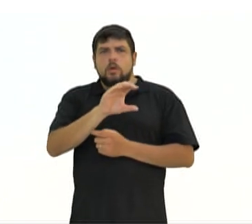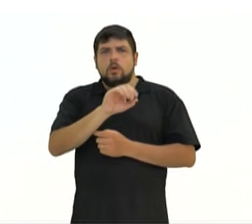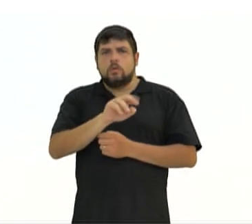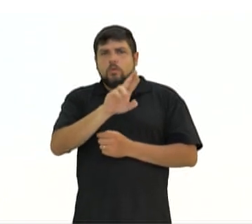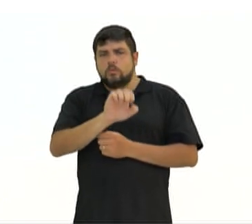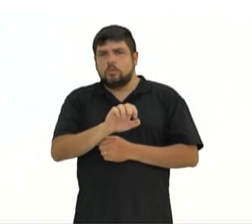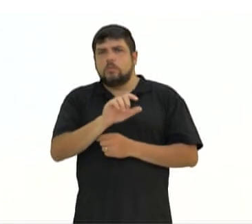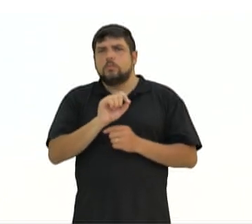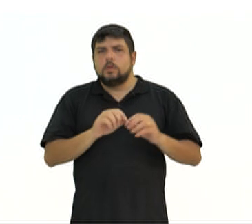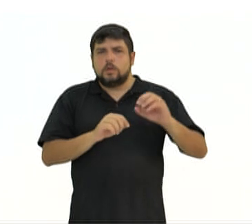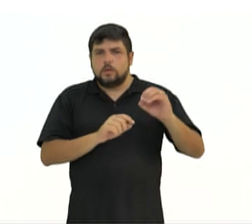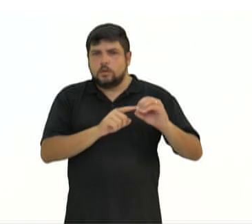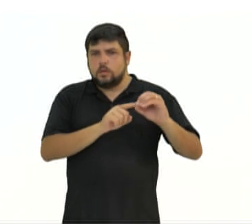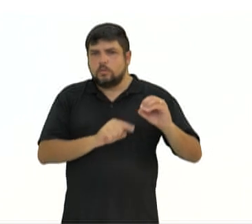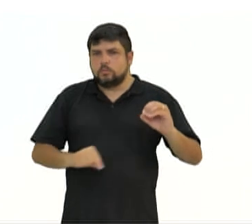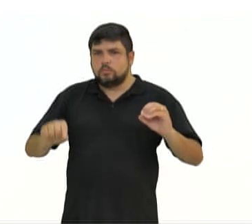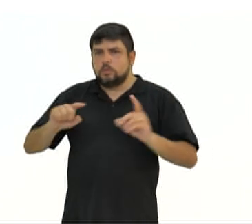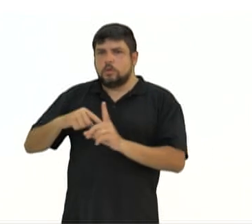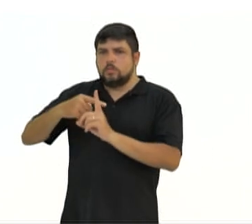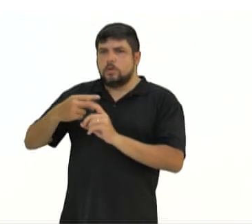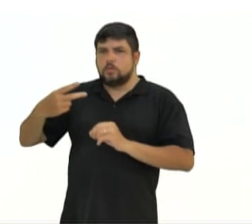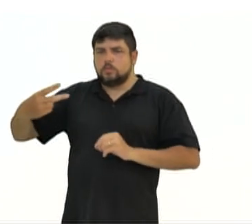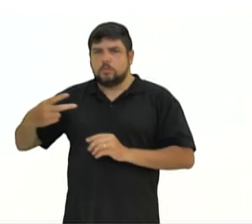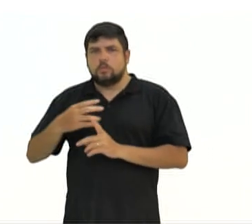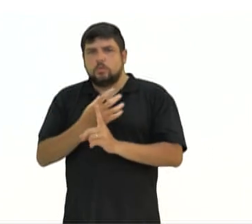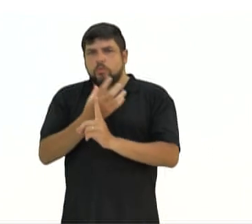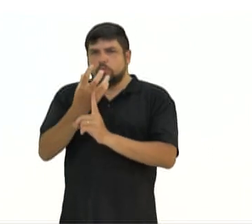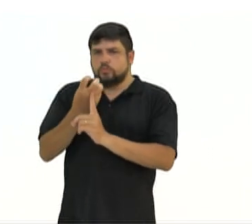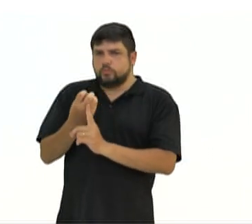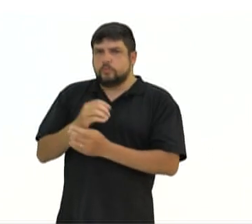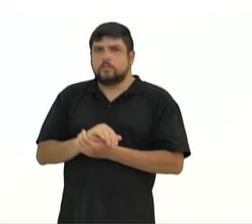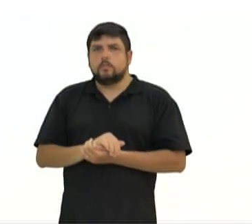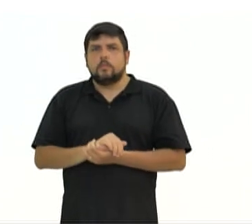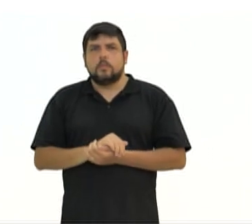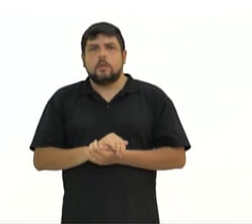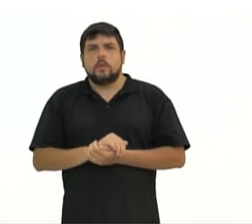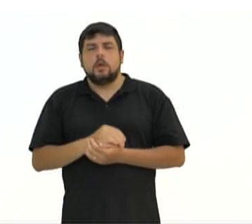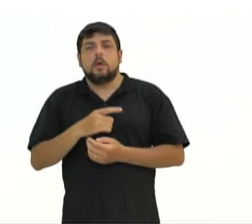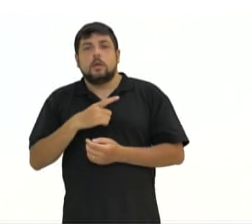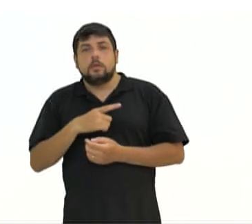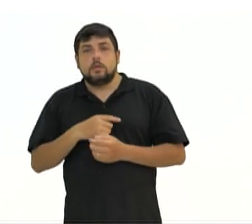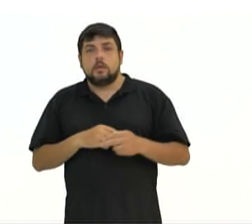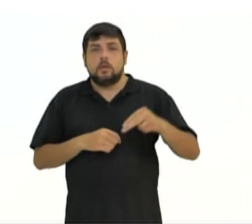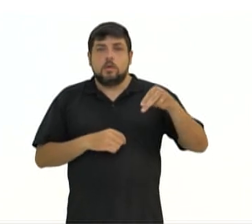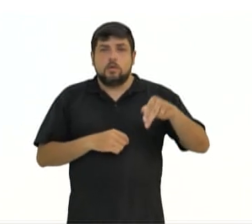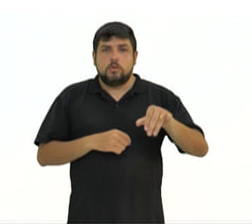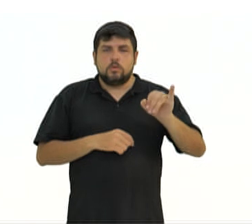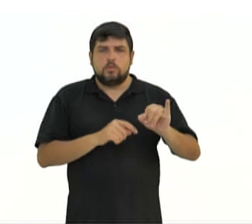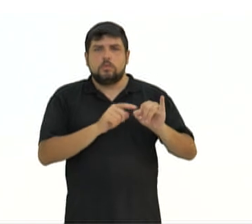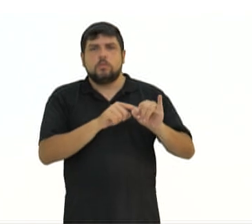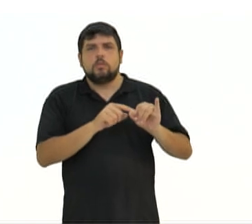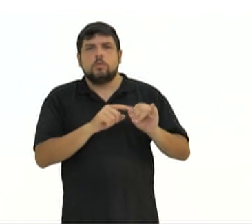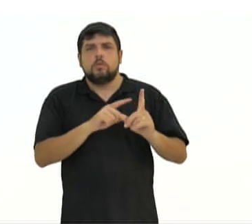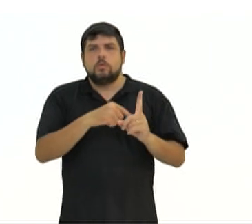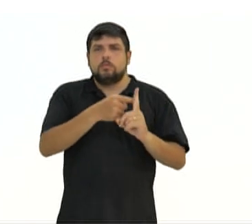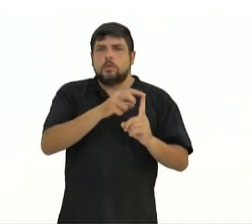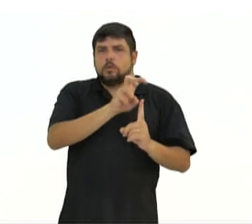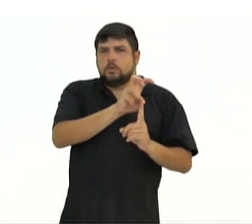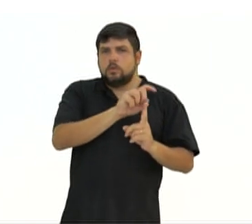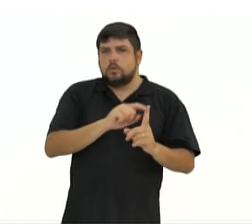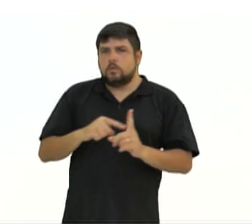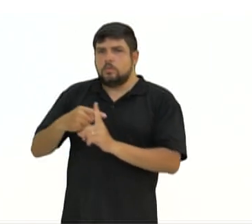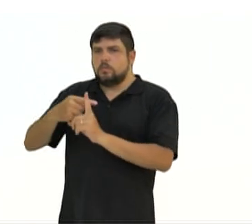vai para NOx mais 2, sofrendo o processo de oxidação. E a gente tem o nitrogênio, que sai do mais 5 e vai para o mais